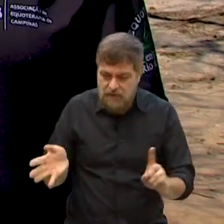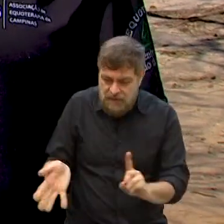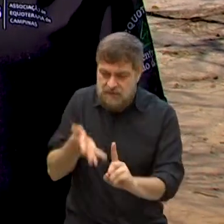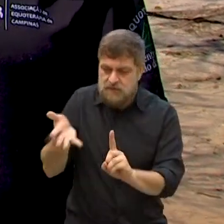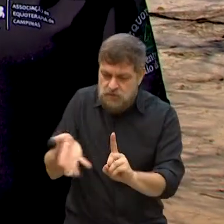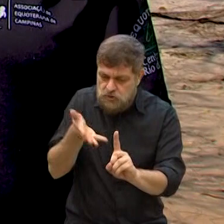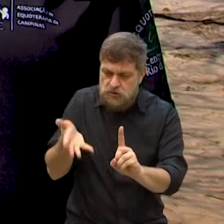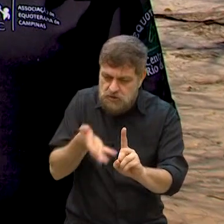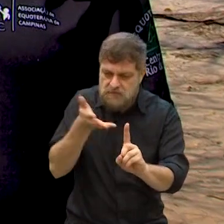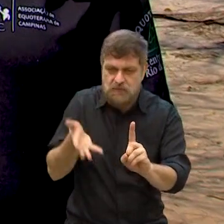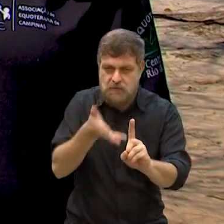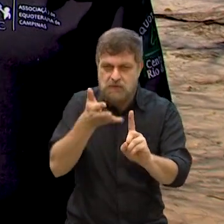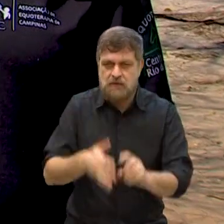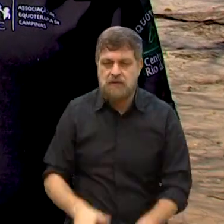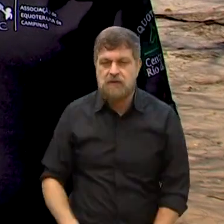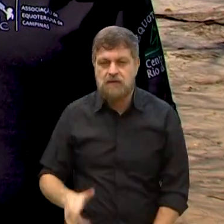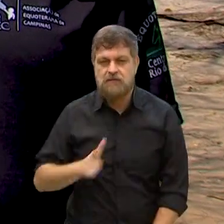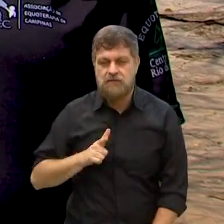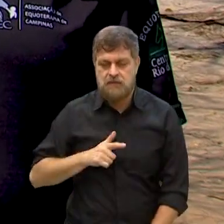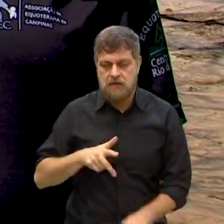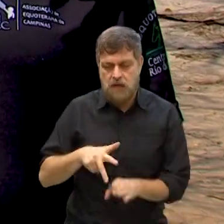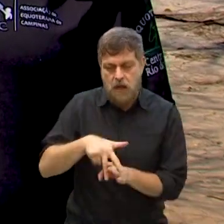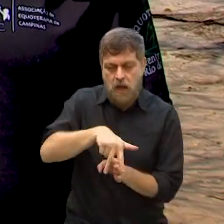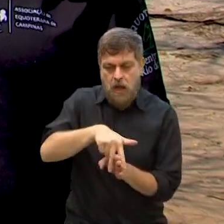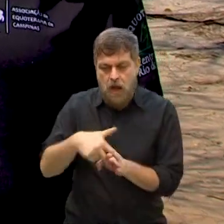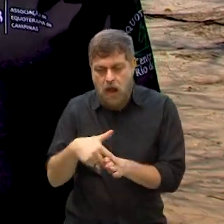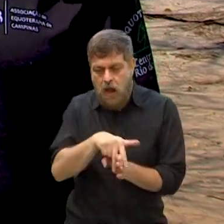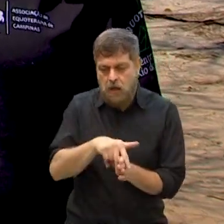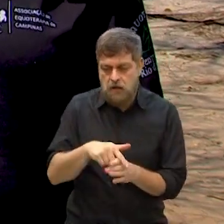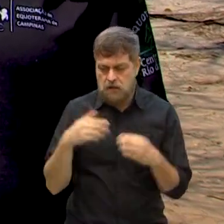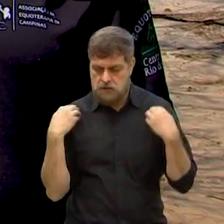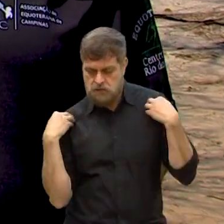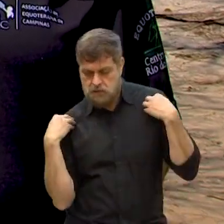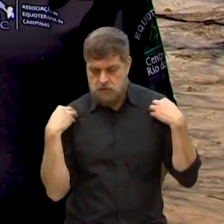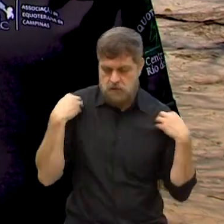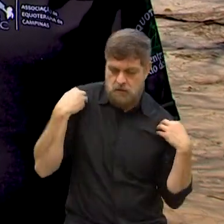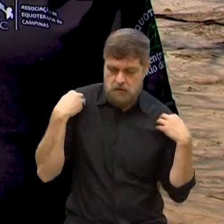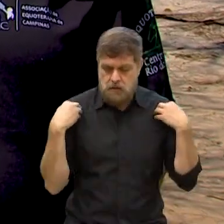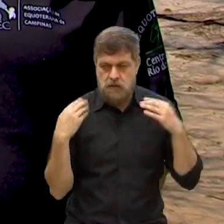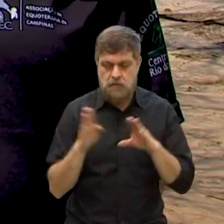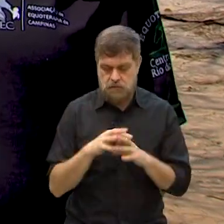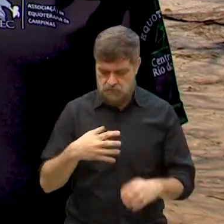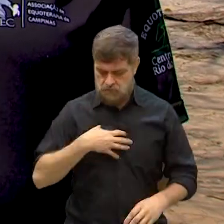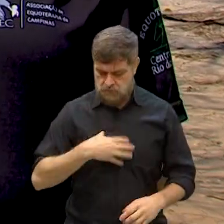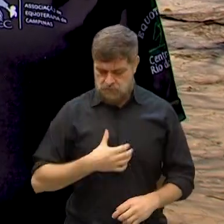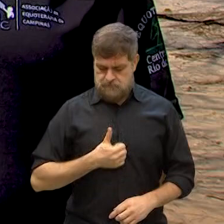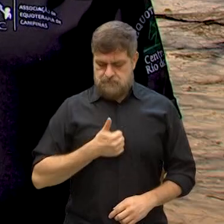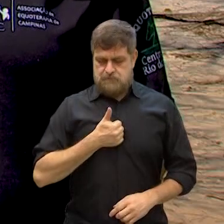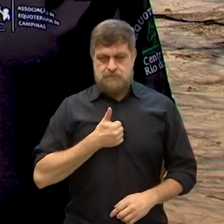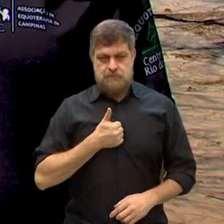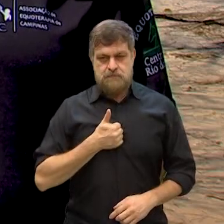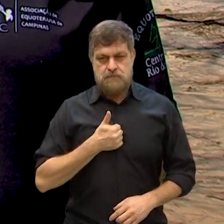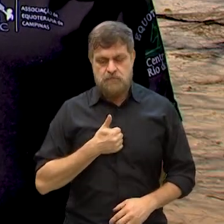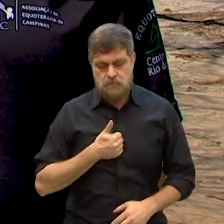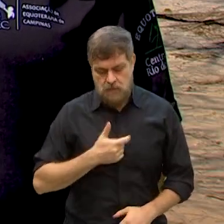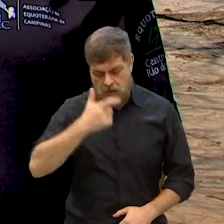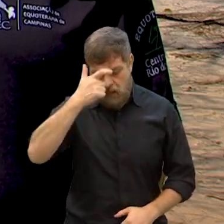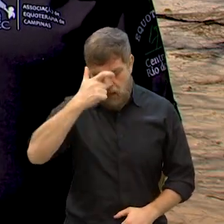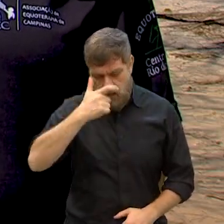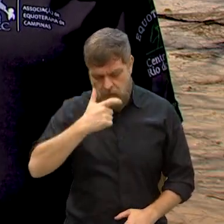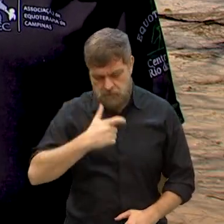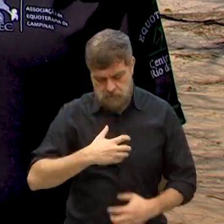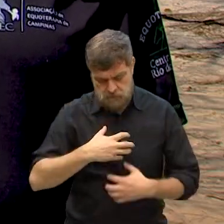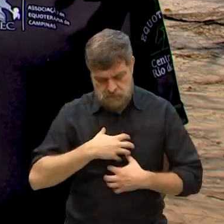serviam para estimular novamente a função de equilíbrio, de postura, de autoestima,